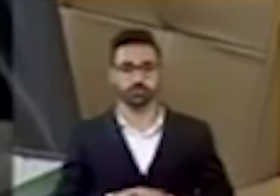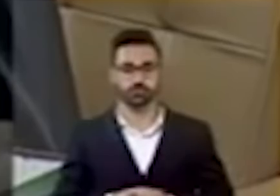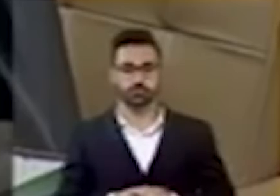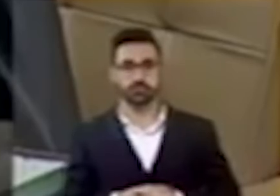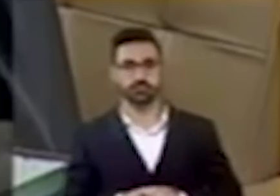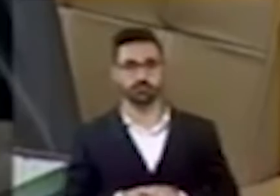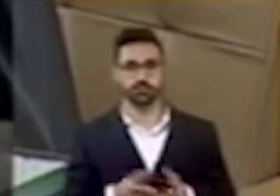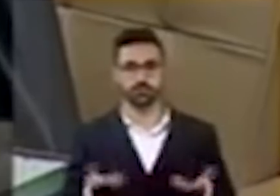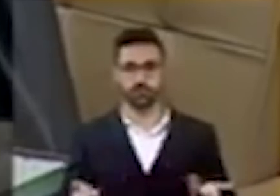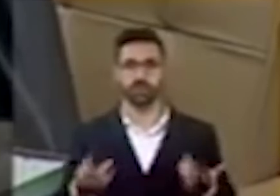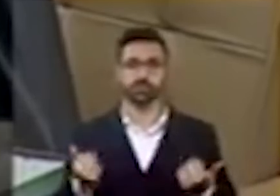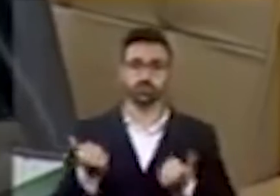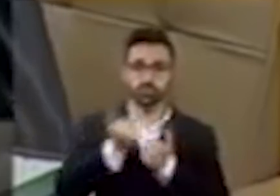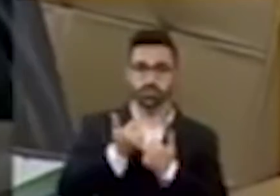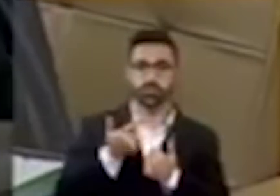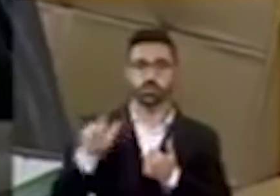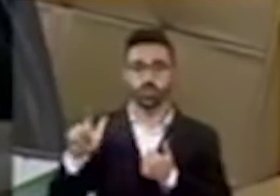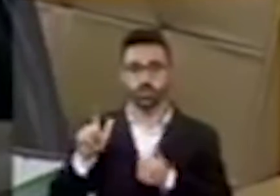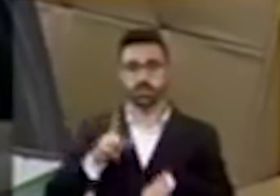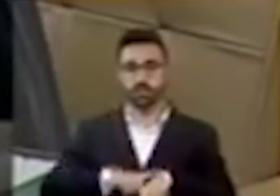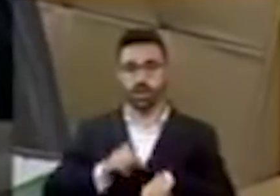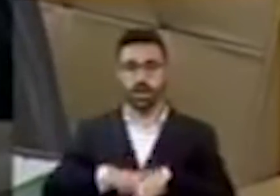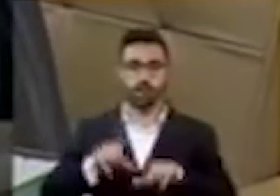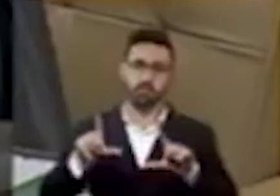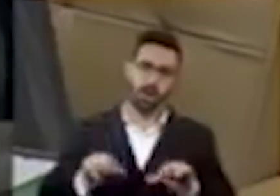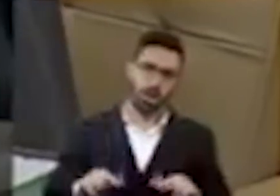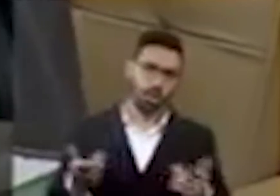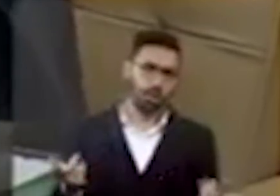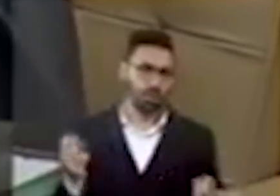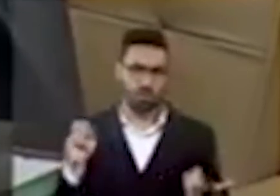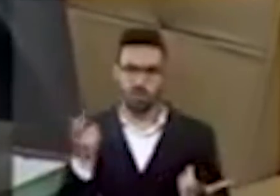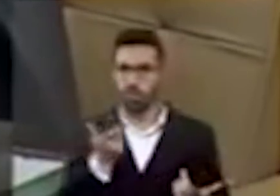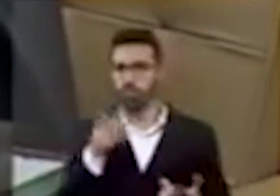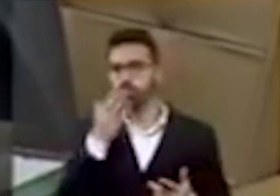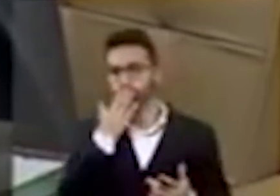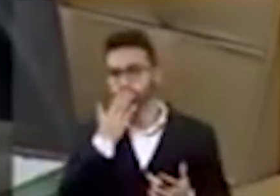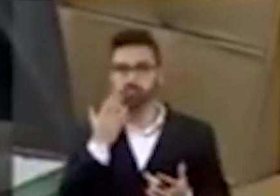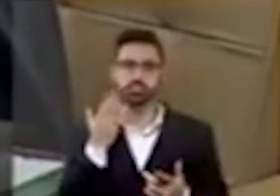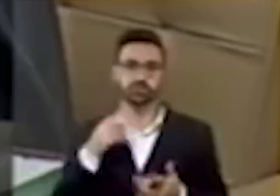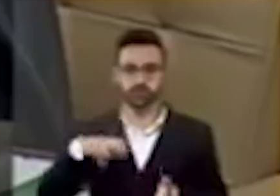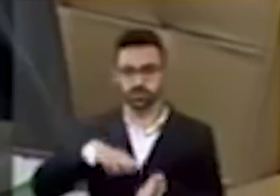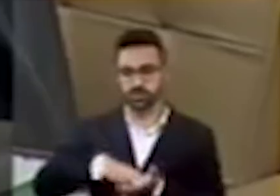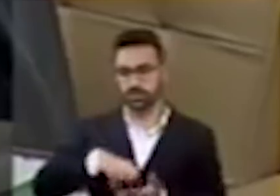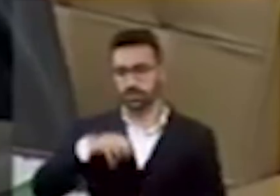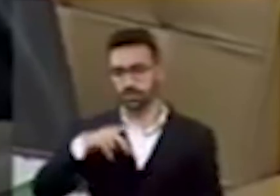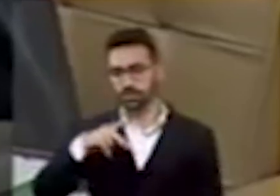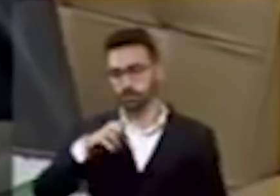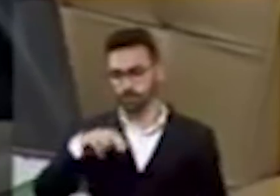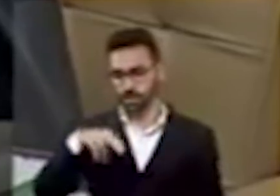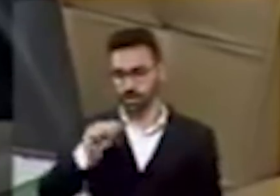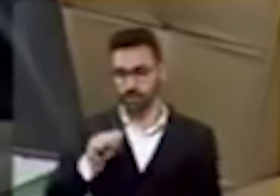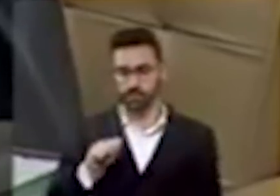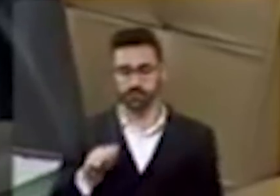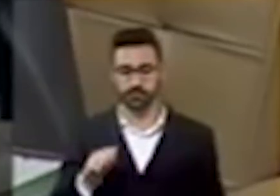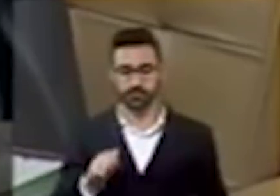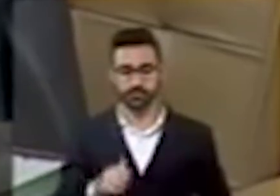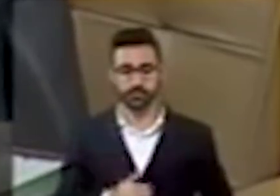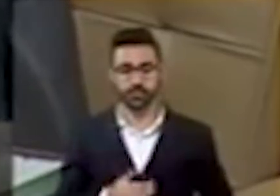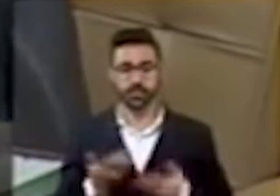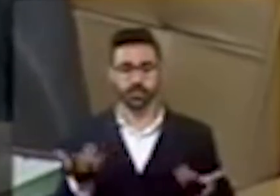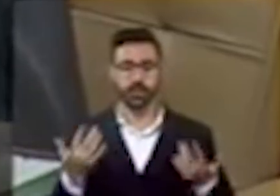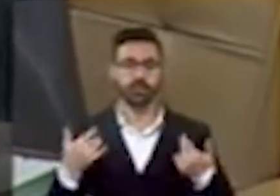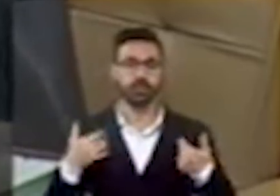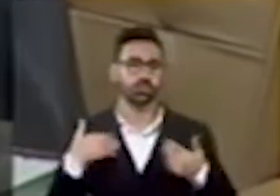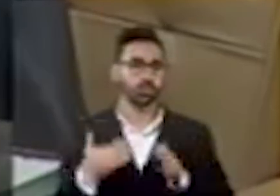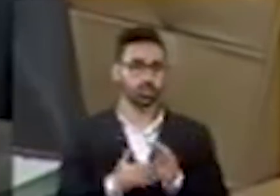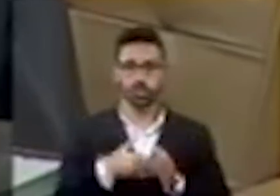por outra menor. Isso aqui são os retiros dos comentários da Constituição. Em todo voto, eu faço referência